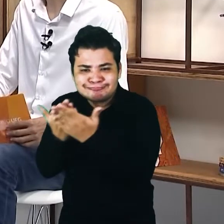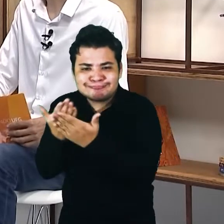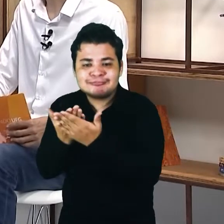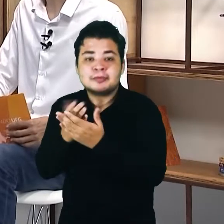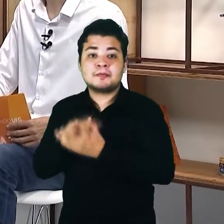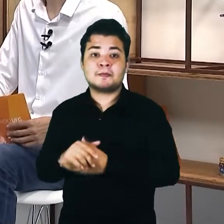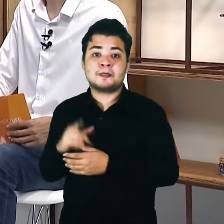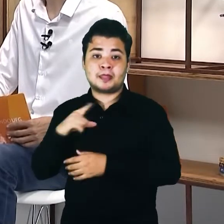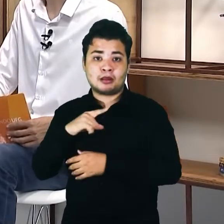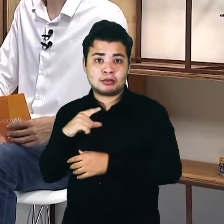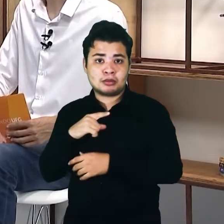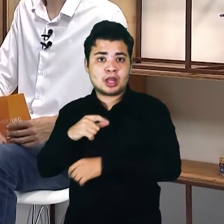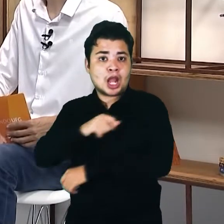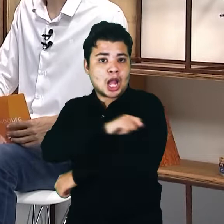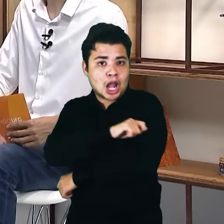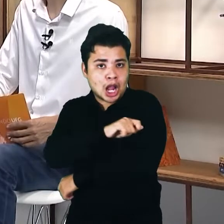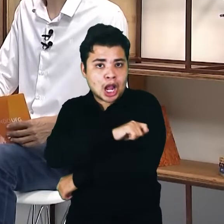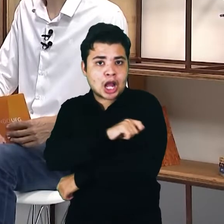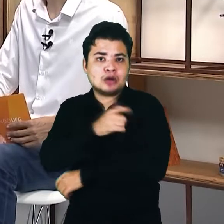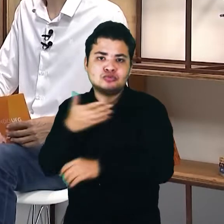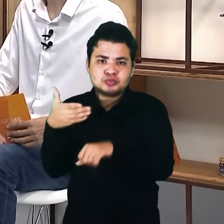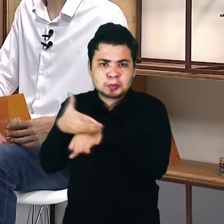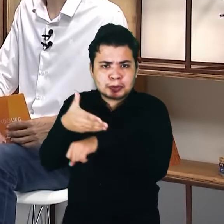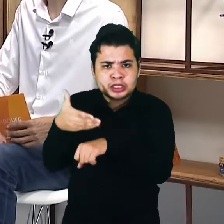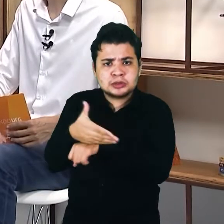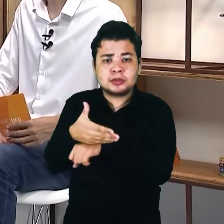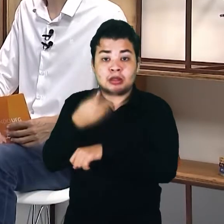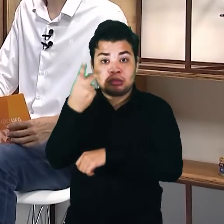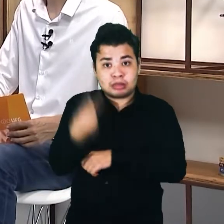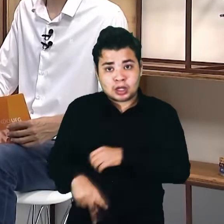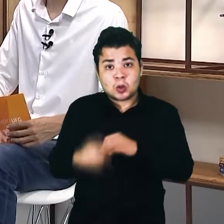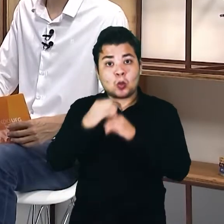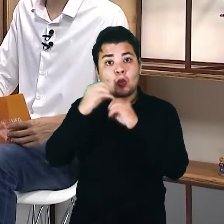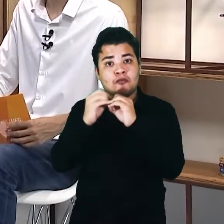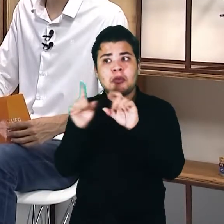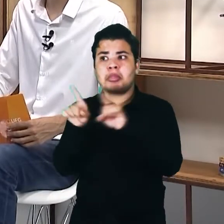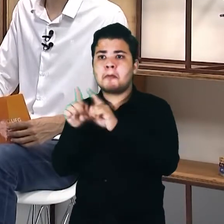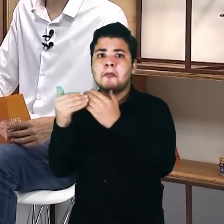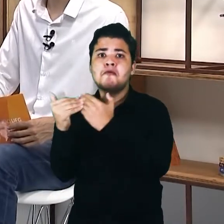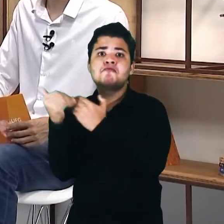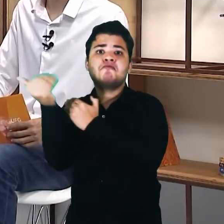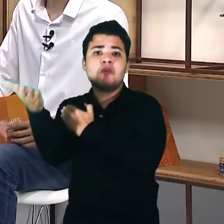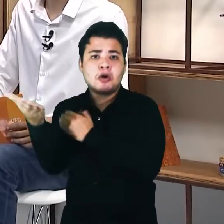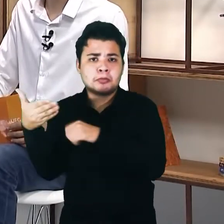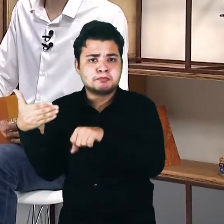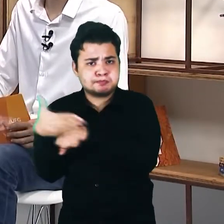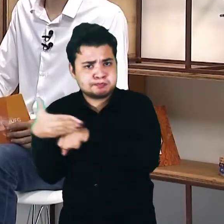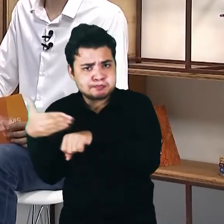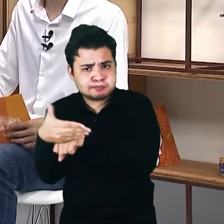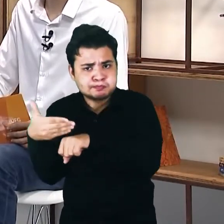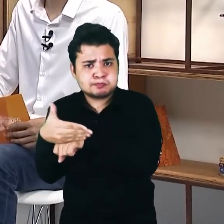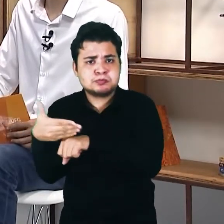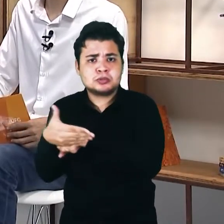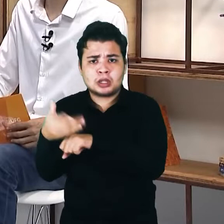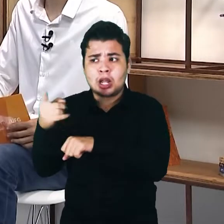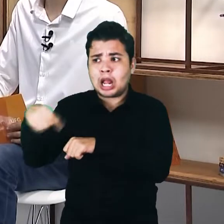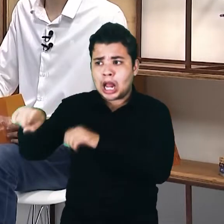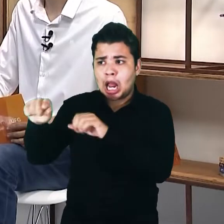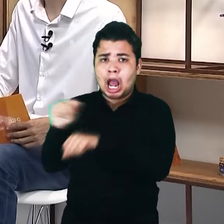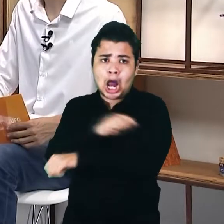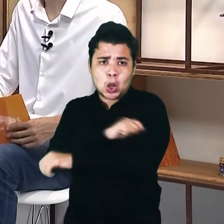né, de alunos, né, dentro da UFG e até fora da UFG, né, alunos de